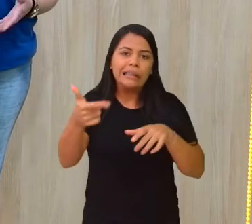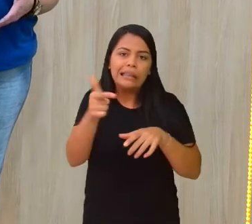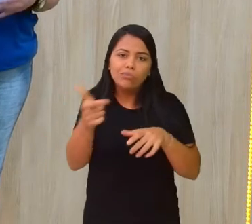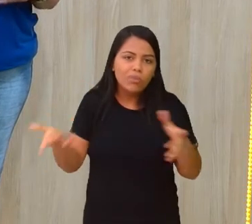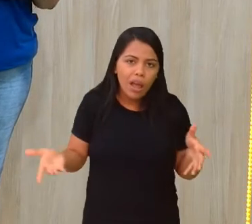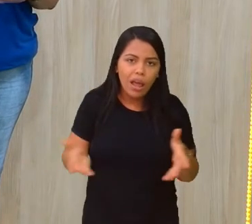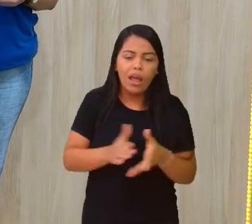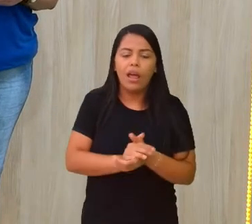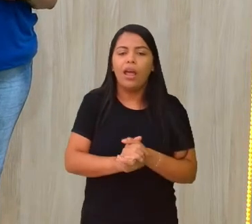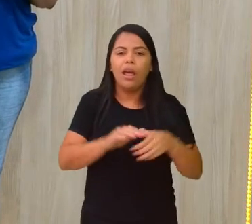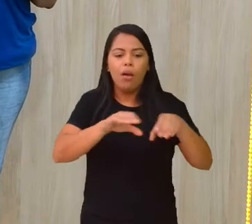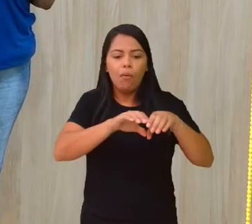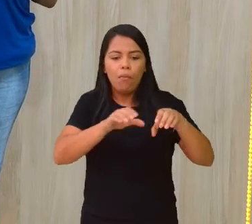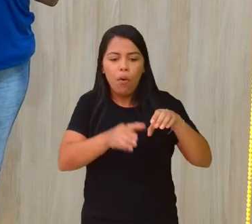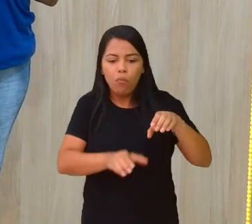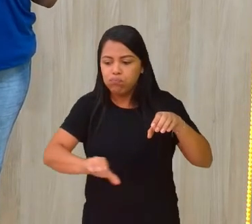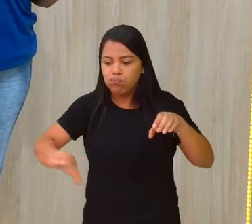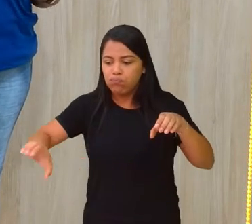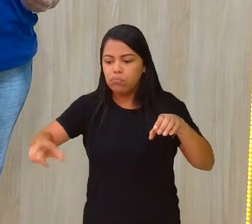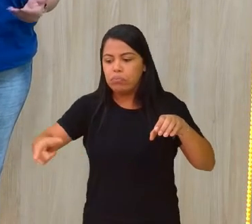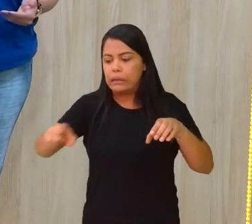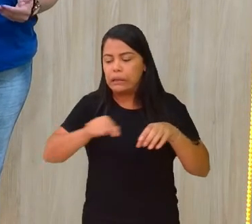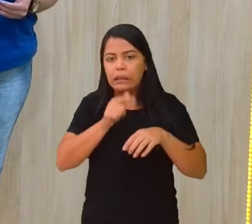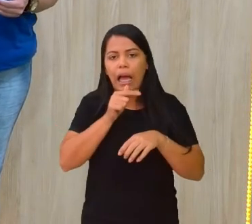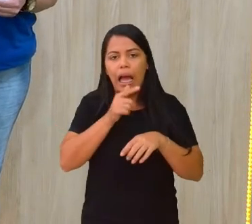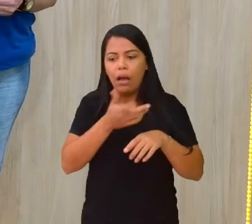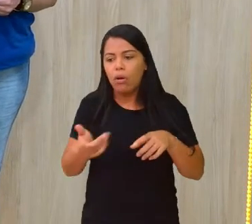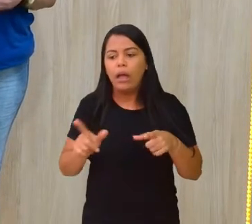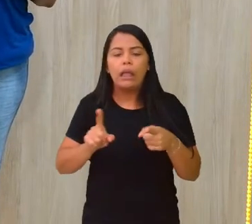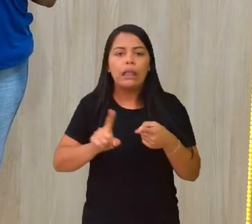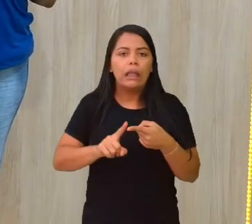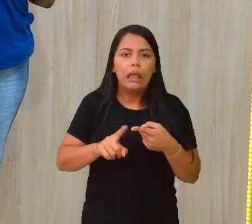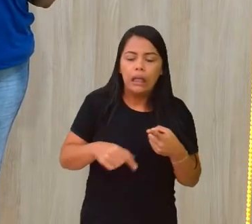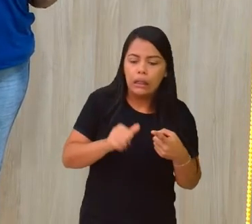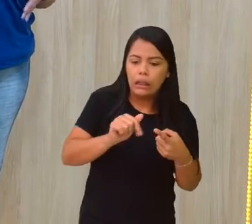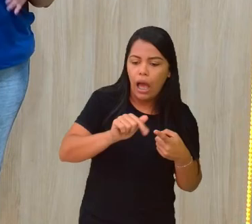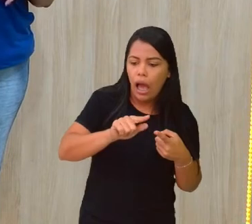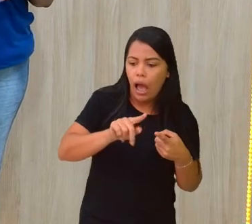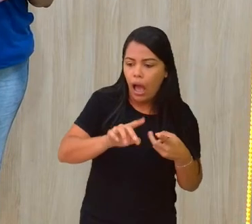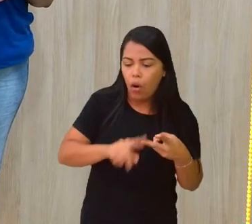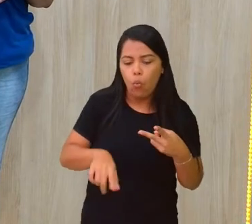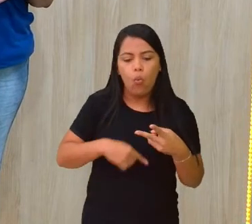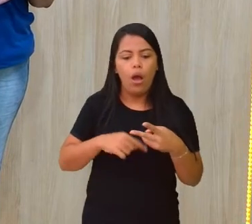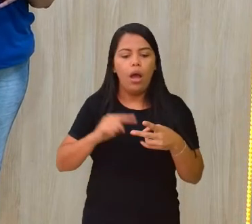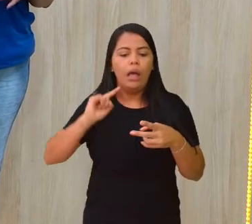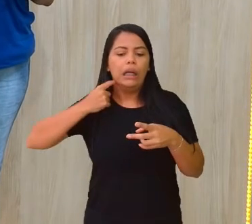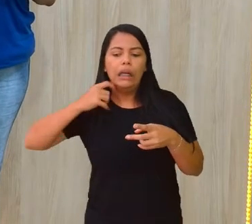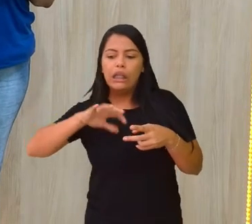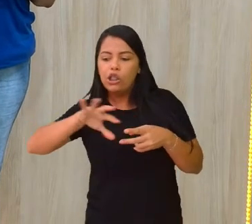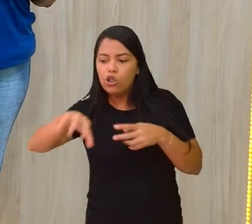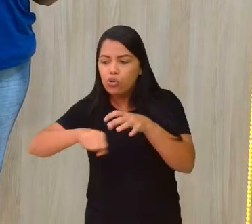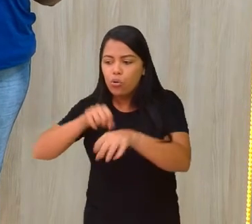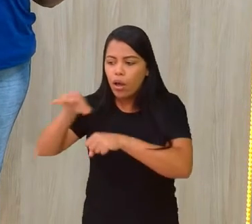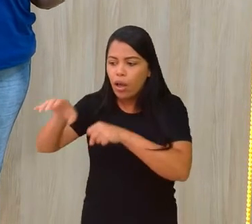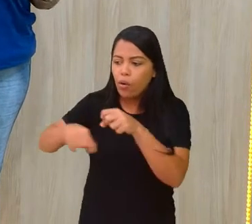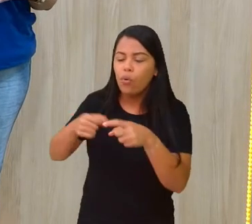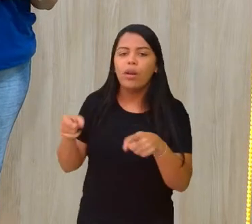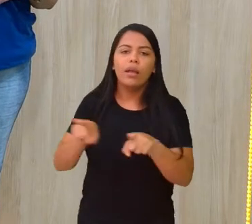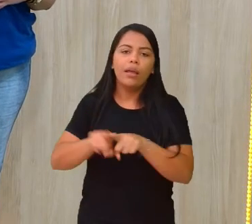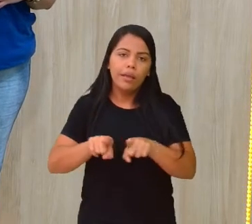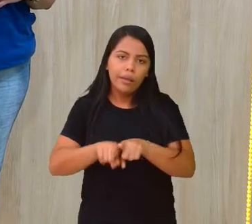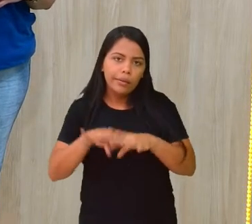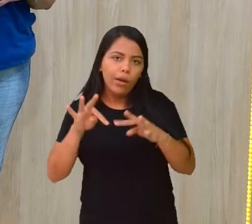saneamento básico, que a gente sabe que inclui não somente água, como esgoto, coleta de lixo, drenagem urbana. Então, tudo isso